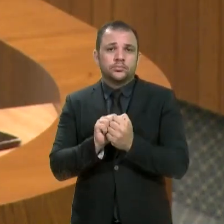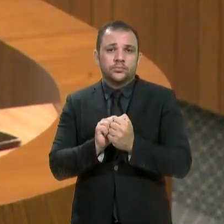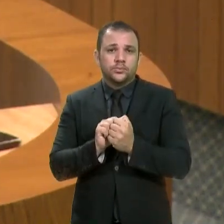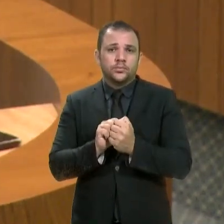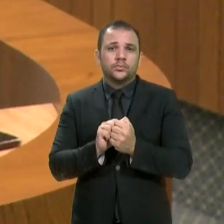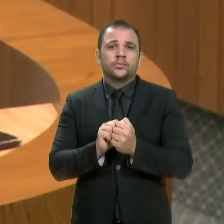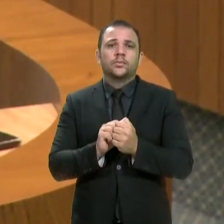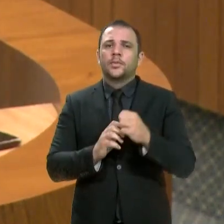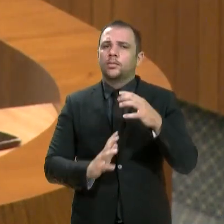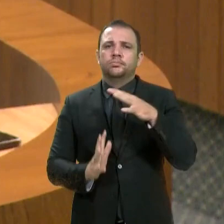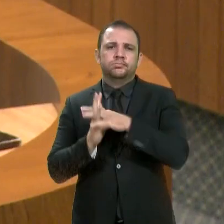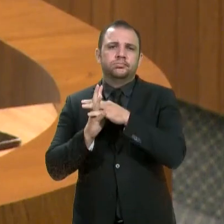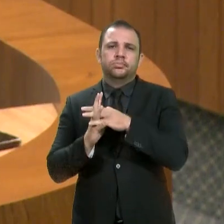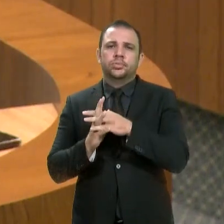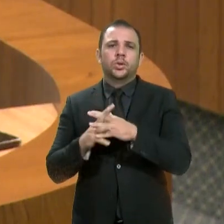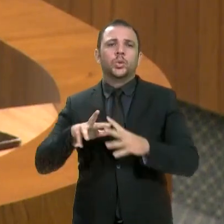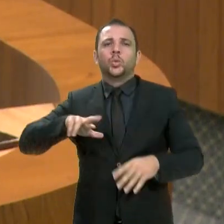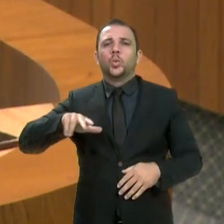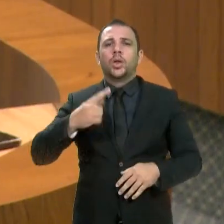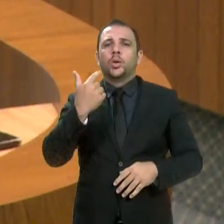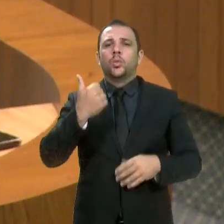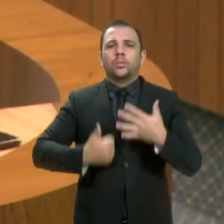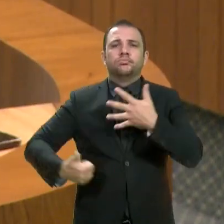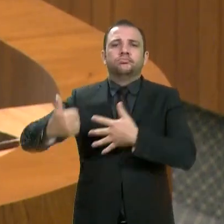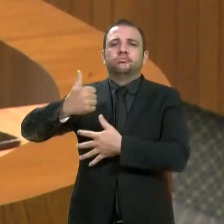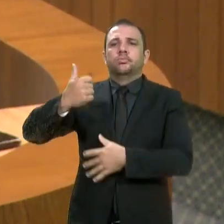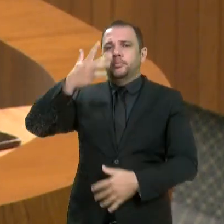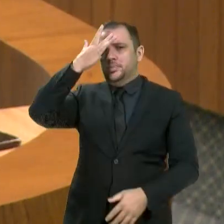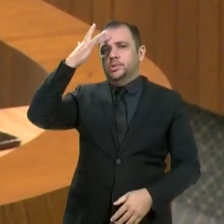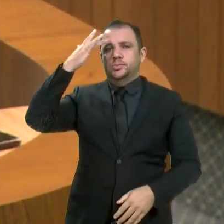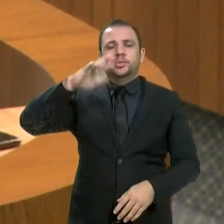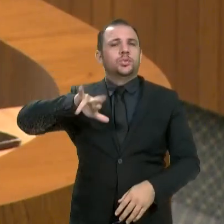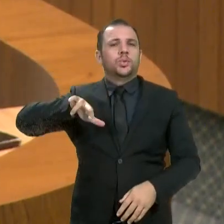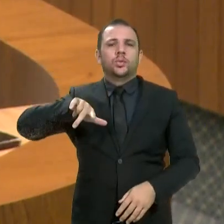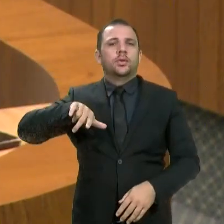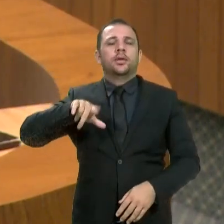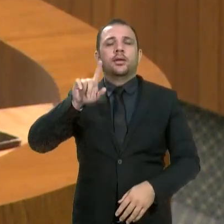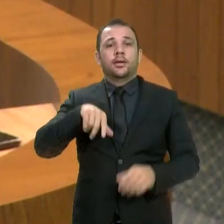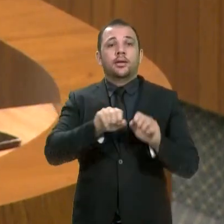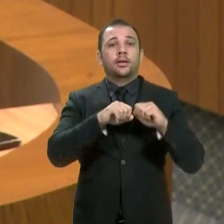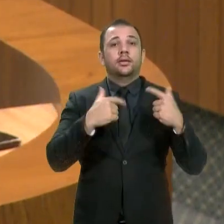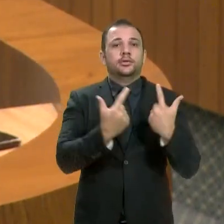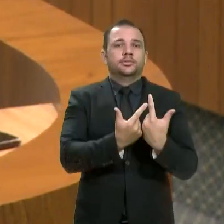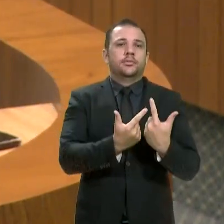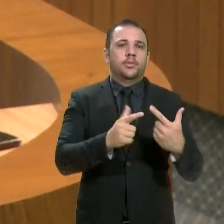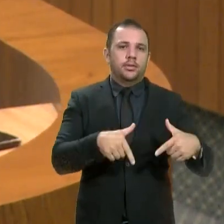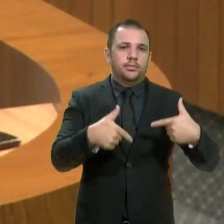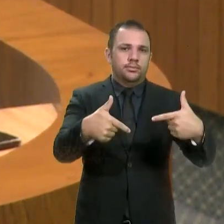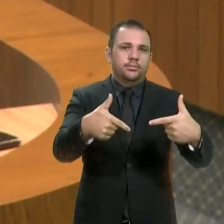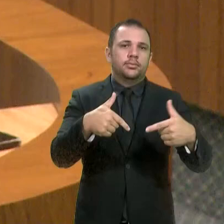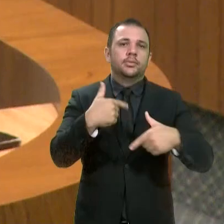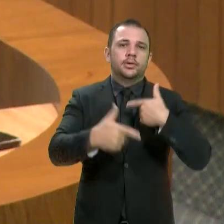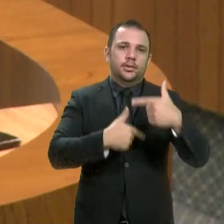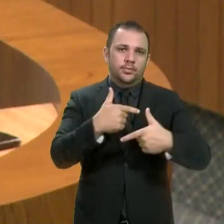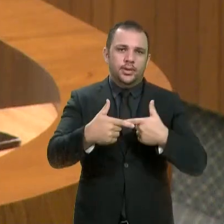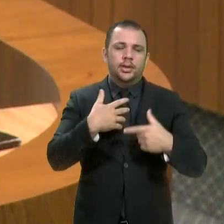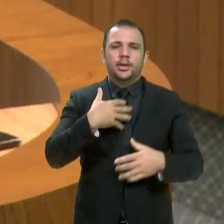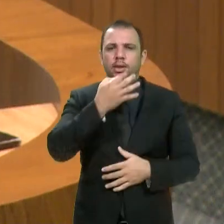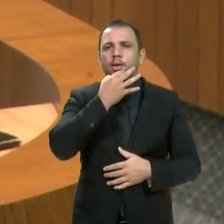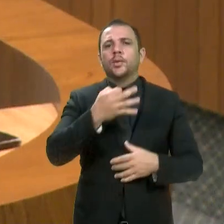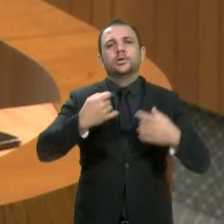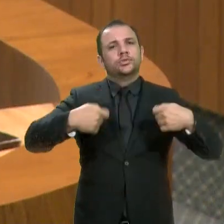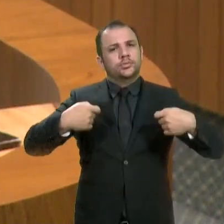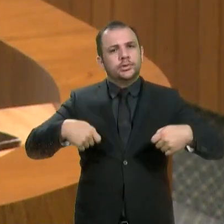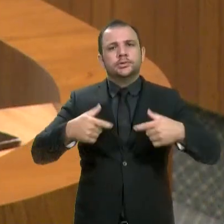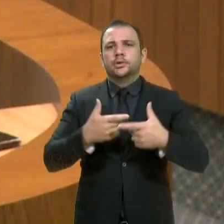extrapola qualquer protagonismo, é uma necessidade da gente ter o protagonismo da Assembleia, né, e eu acho que tem que ser ampla, do deputado